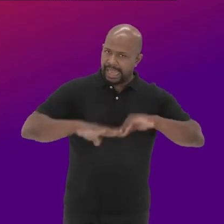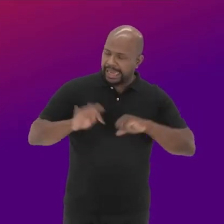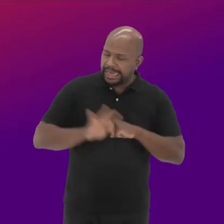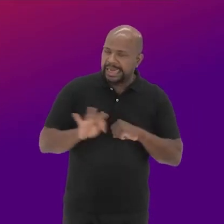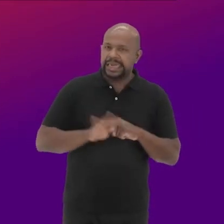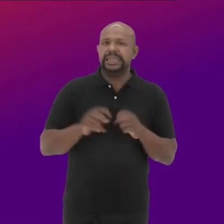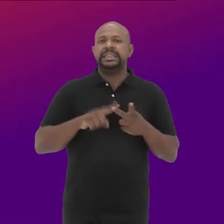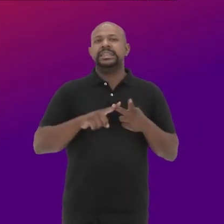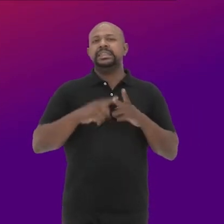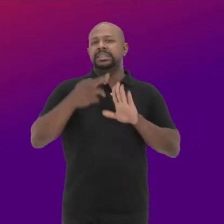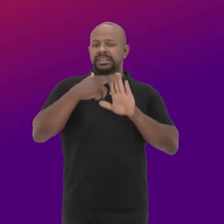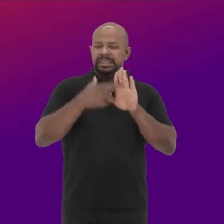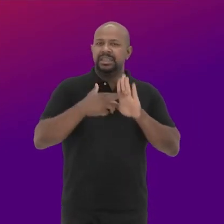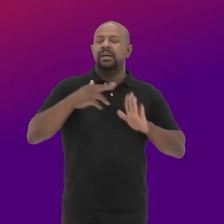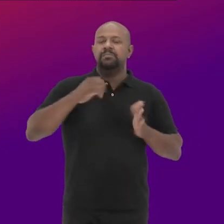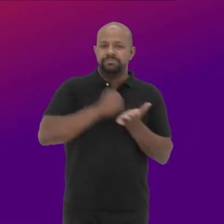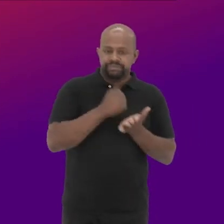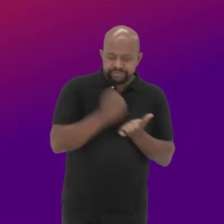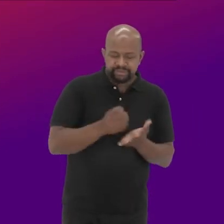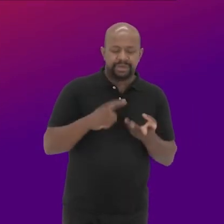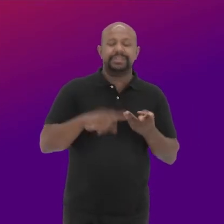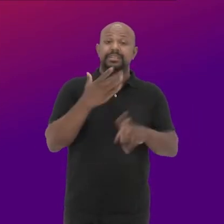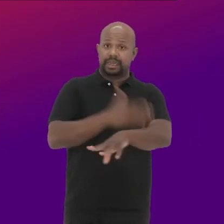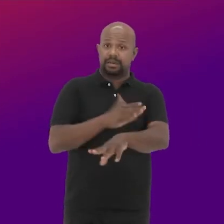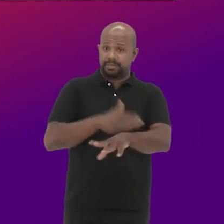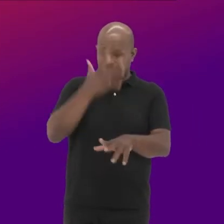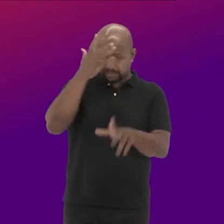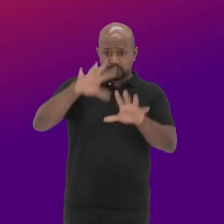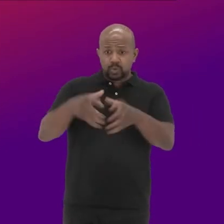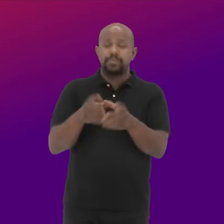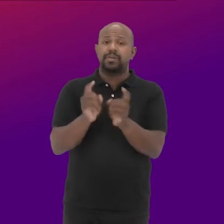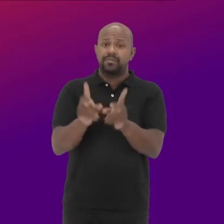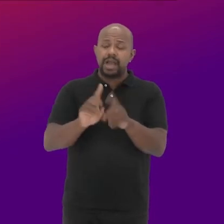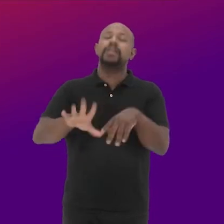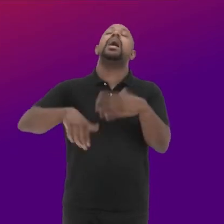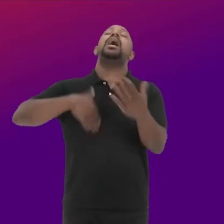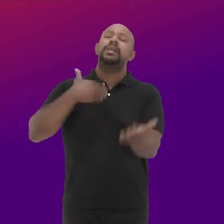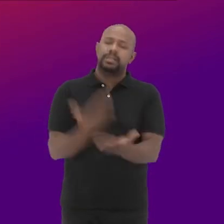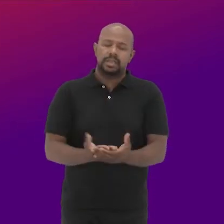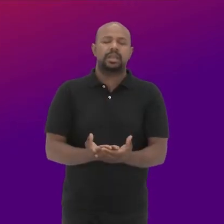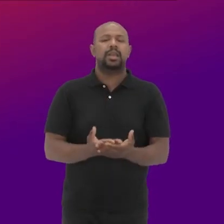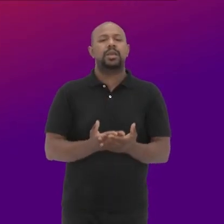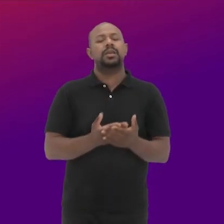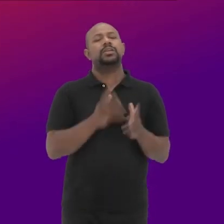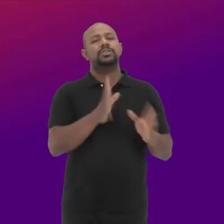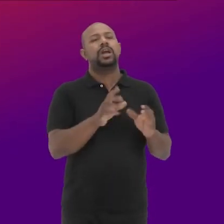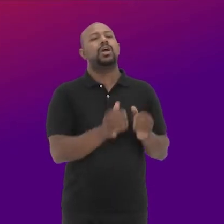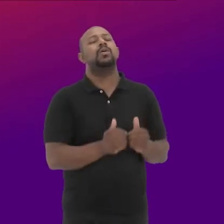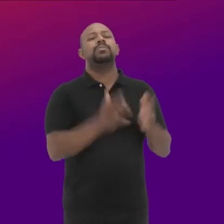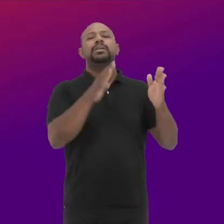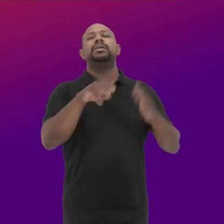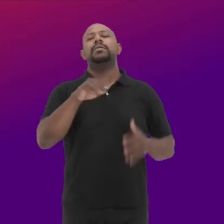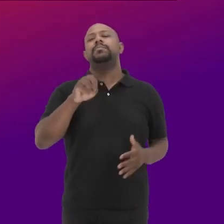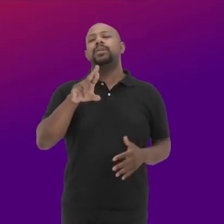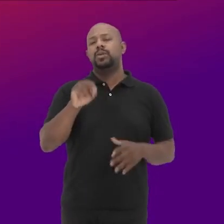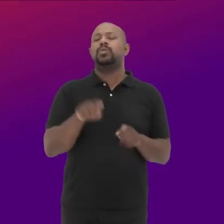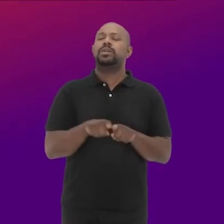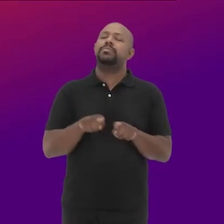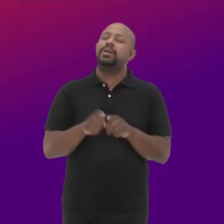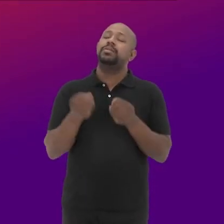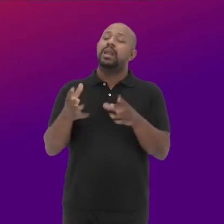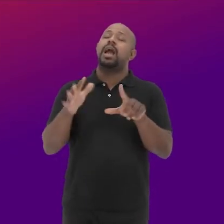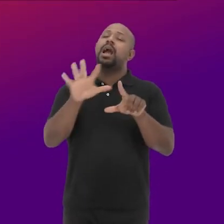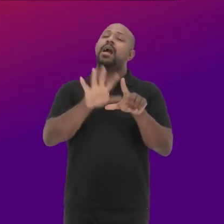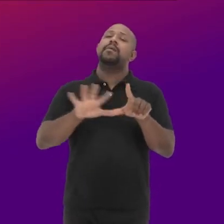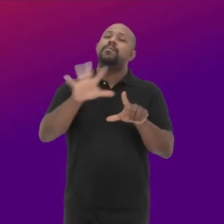técnica, questões contratuais, treinamento da força de vendas, até que o produto sai. E depois a micro oferece também